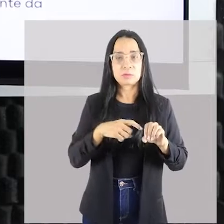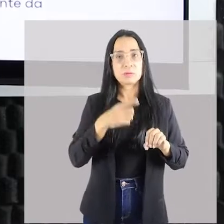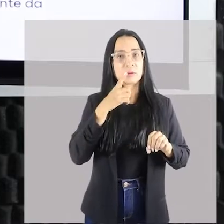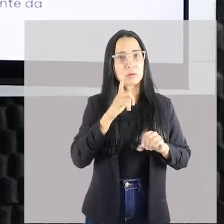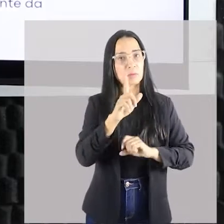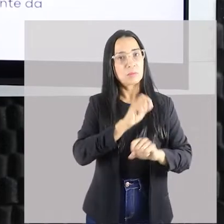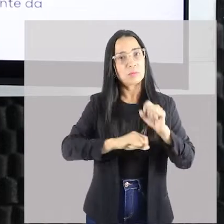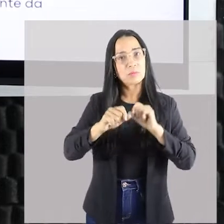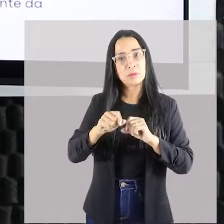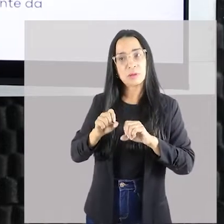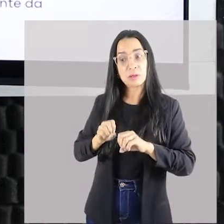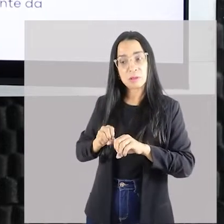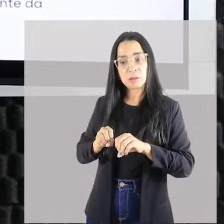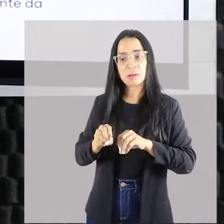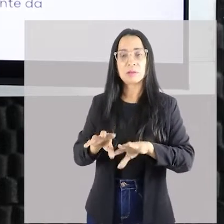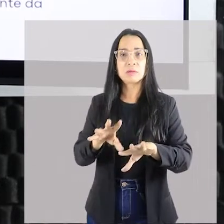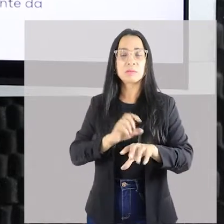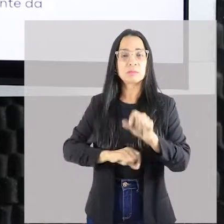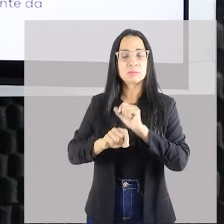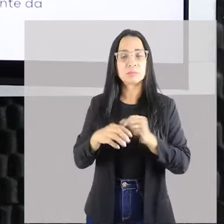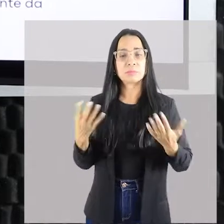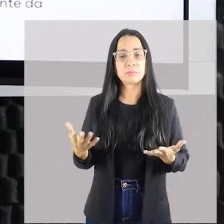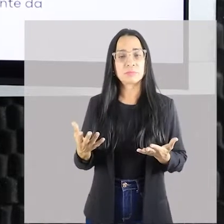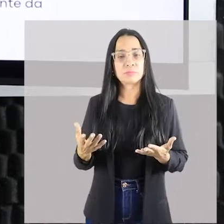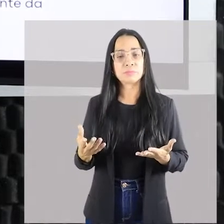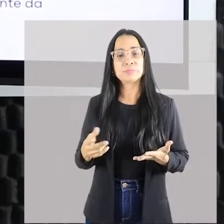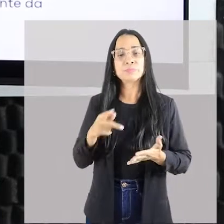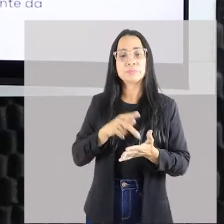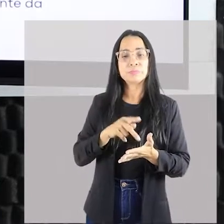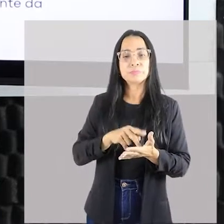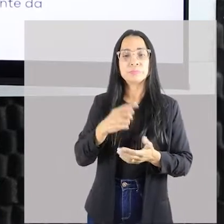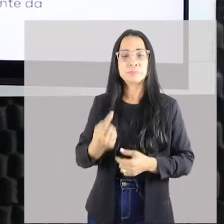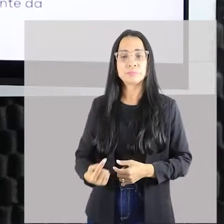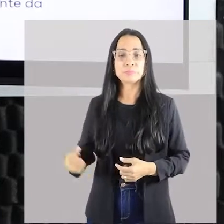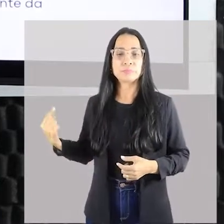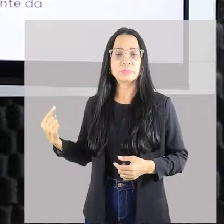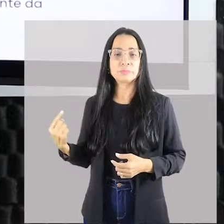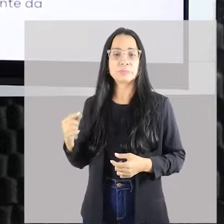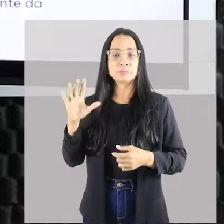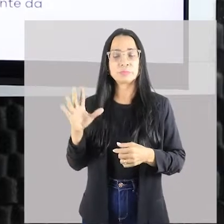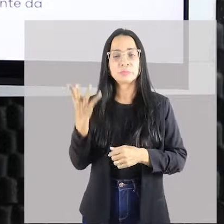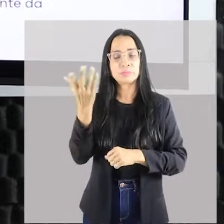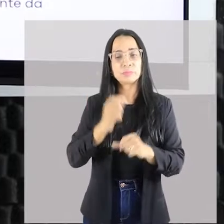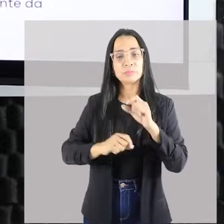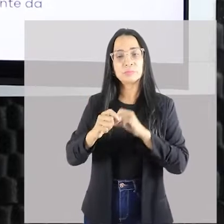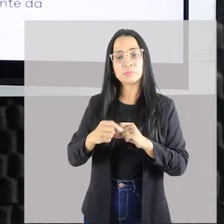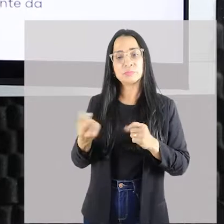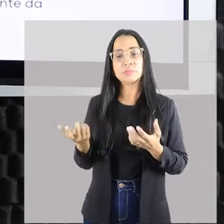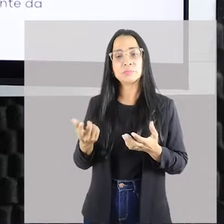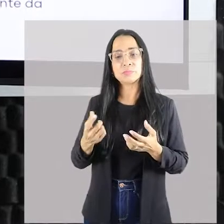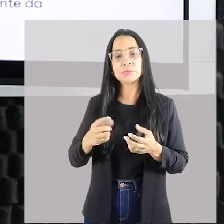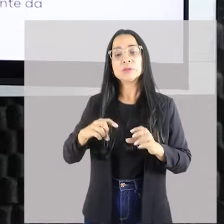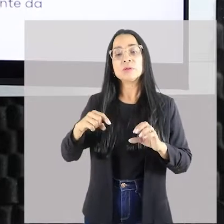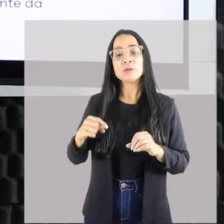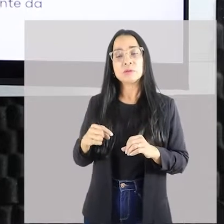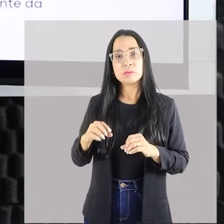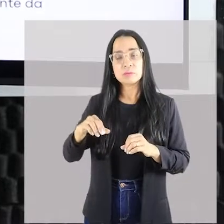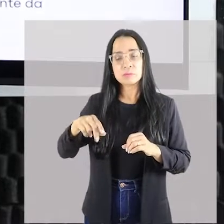para sua descendência, certo? Então, de fato, ocorrem nos genes de células sexuais, as mutações podem